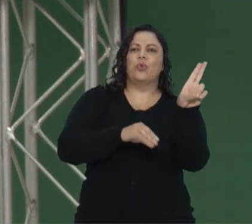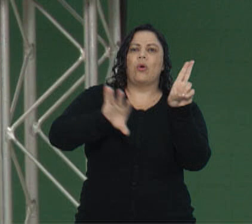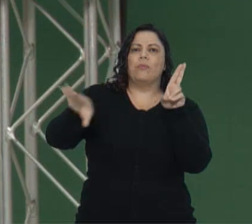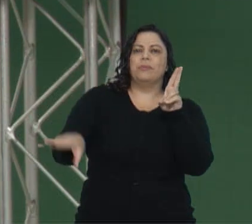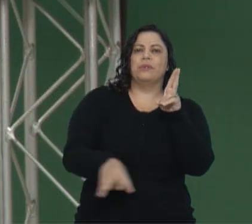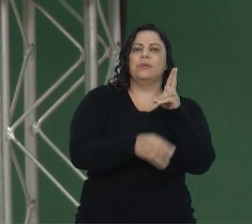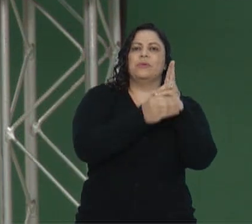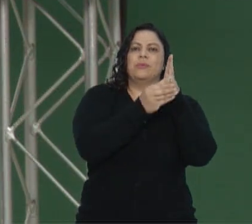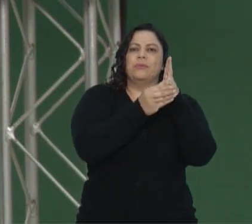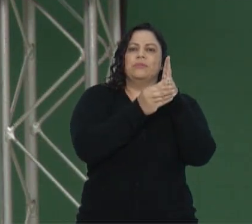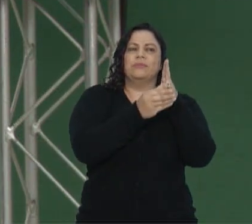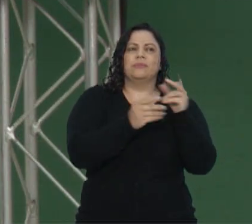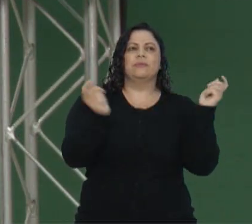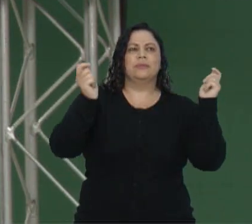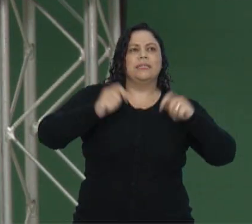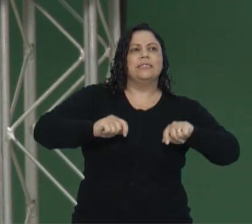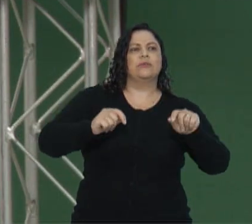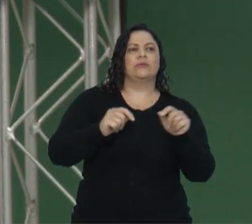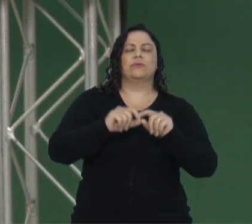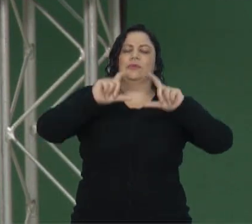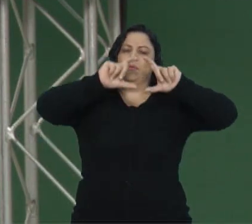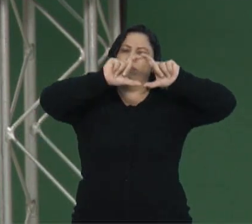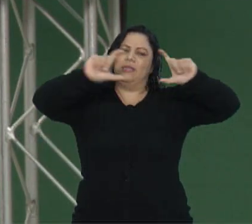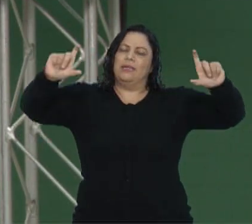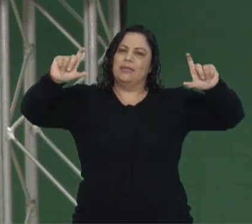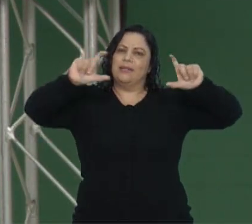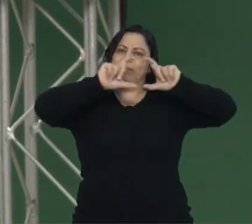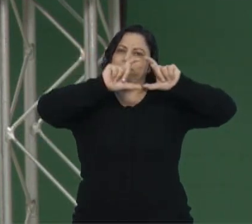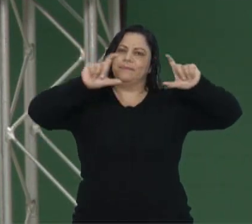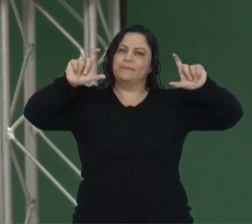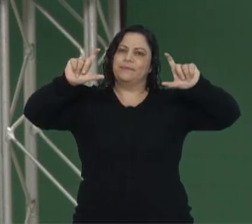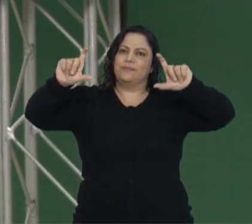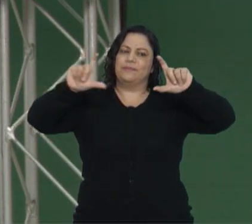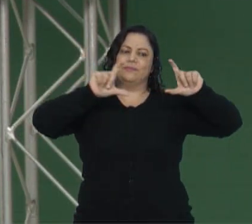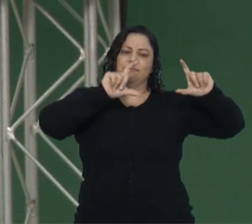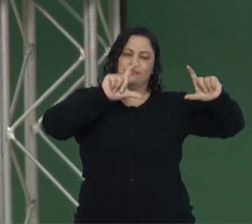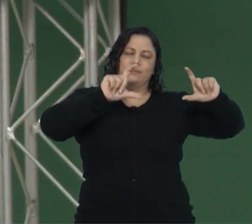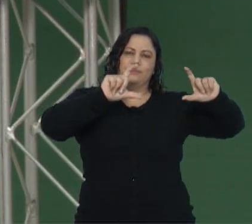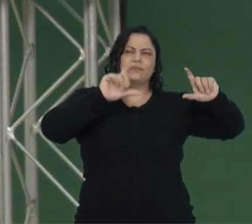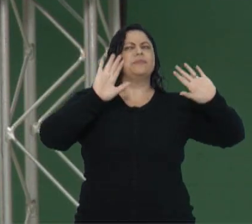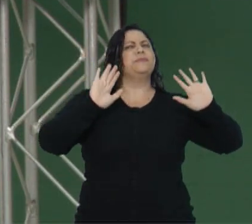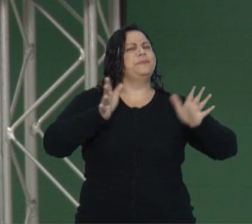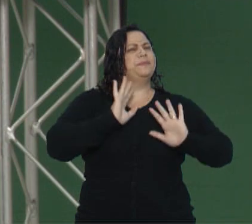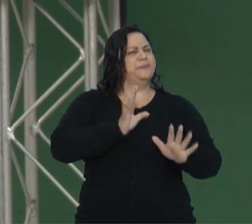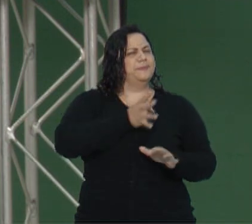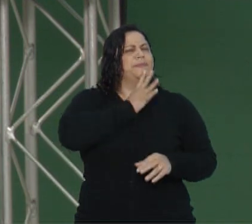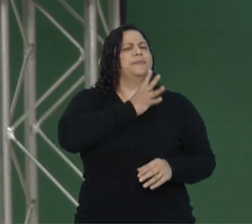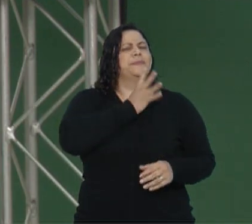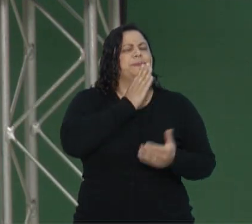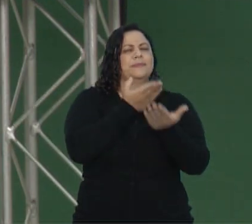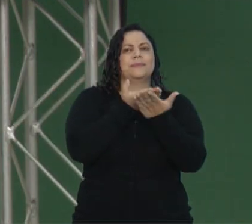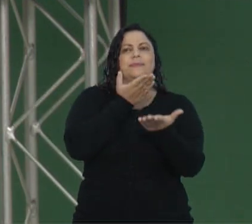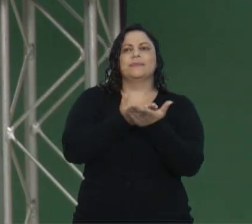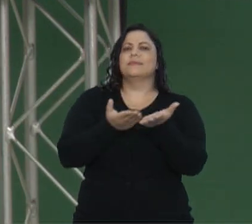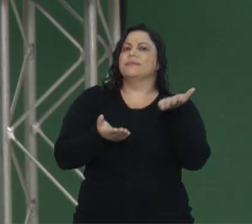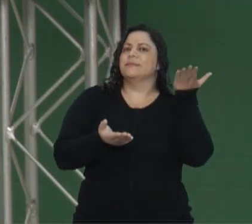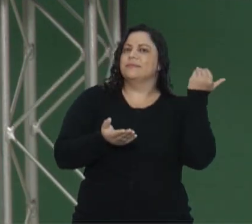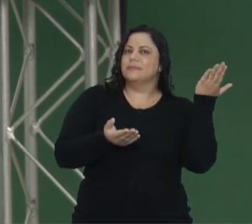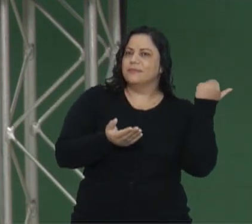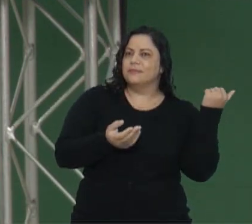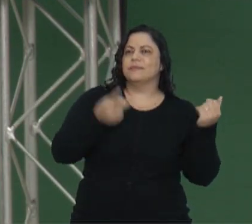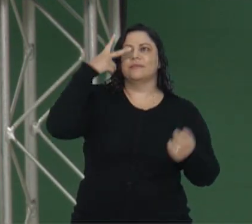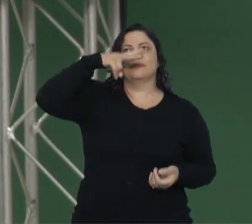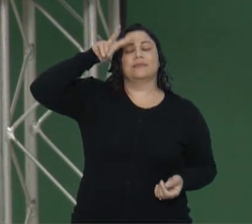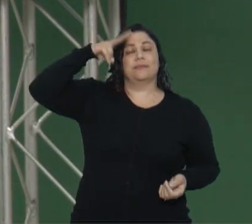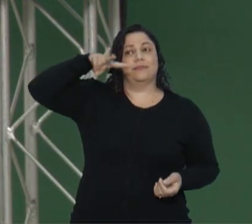normalmente preposições. Peguei o quadrinho de preposições que você já conhece das nossas aulas anteriores, tá? Para você lembrar,